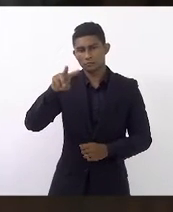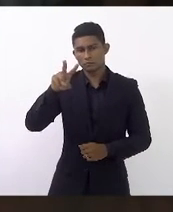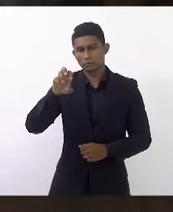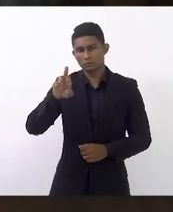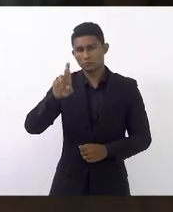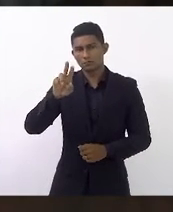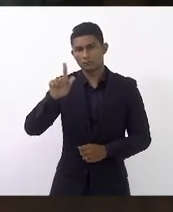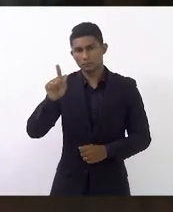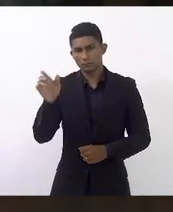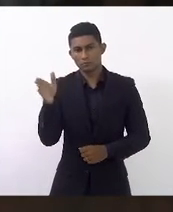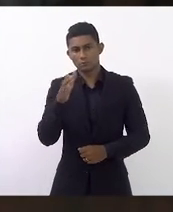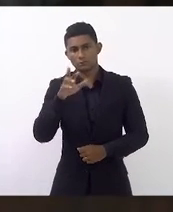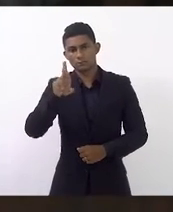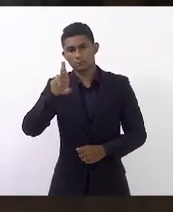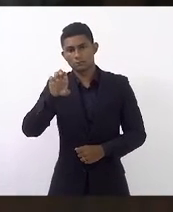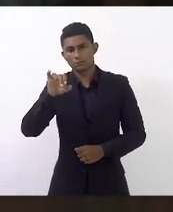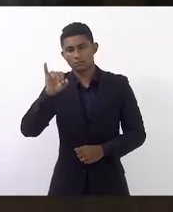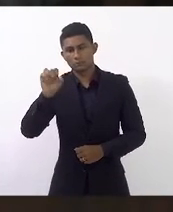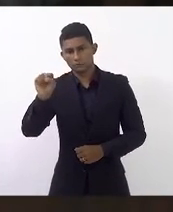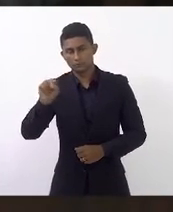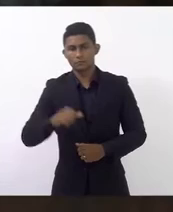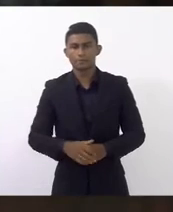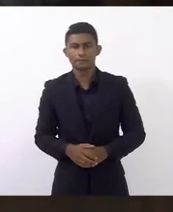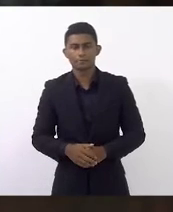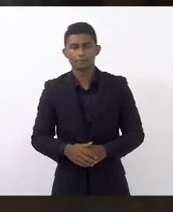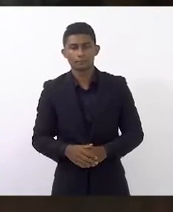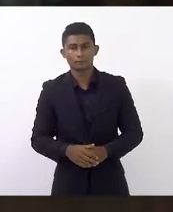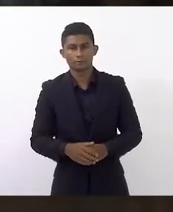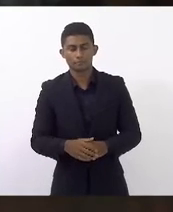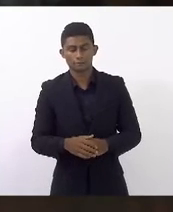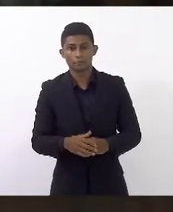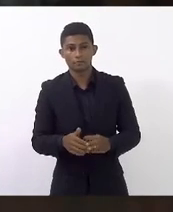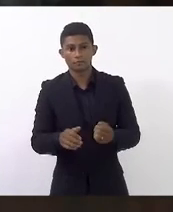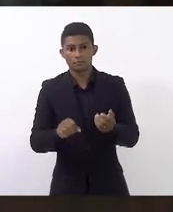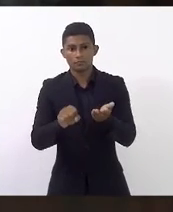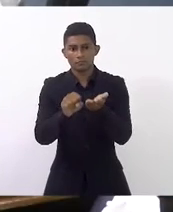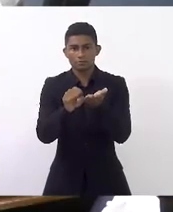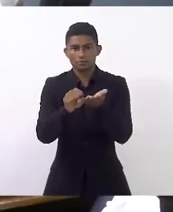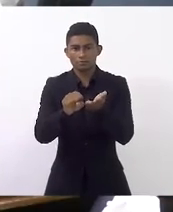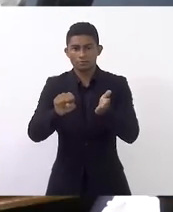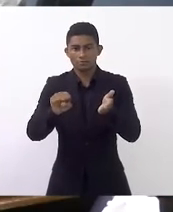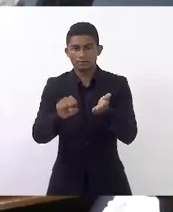Deputado Rosenberg Reis. Deputado Samuel Malafaia.